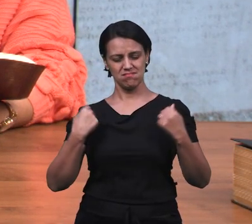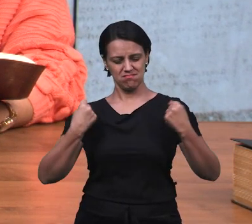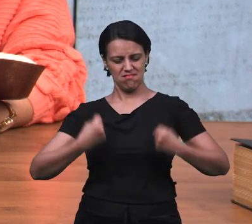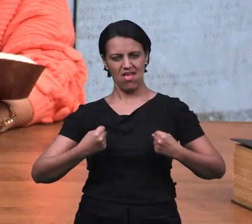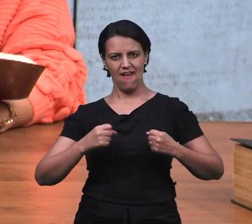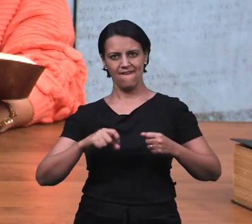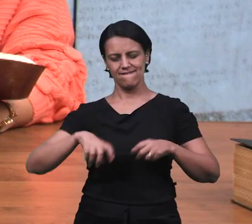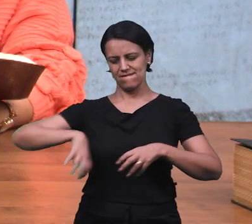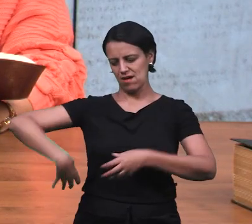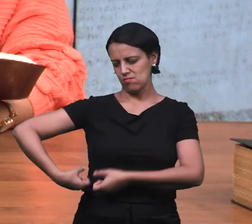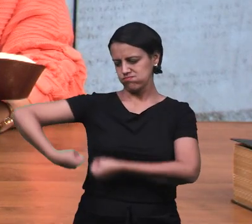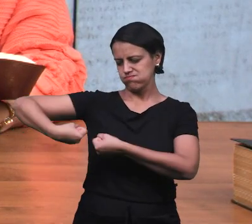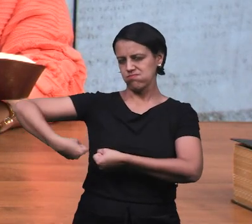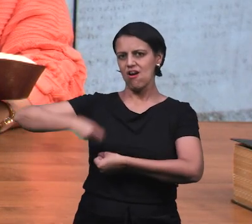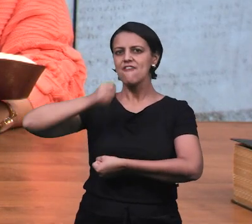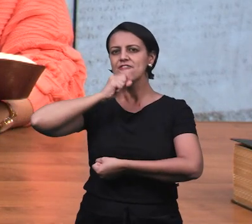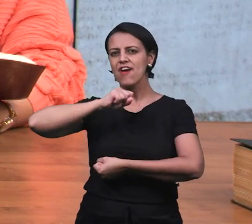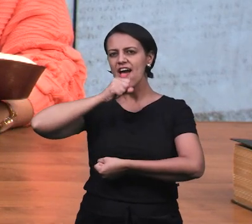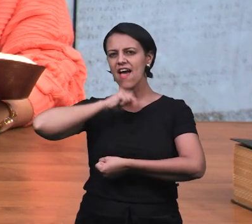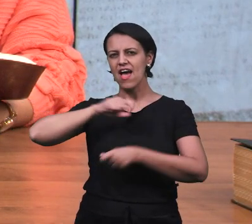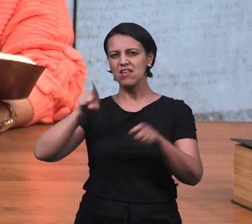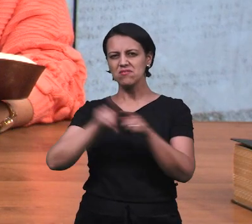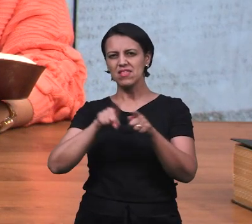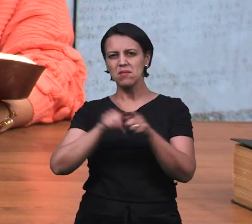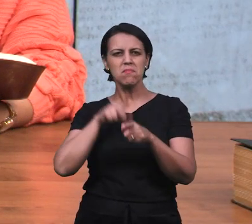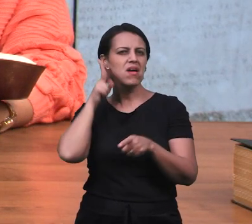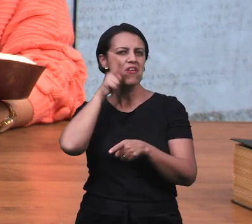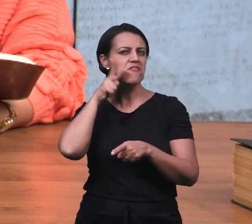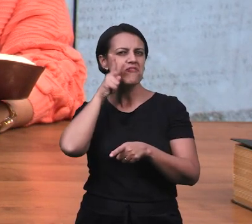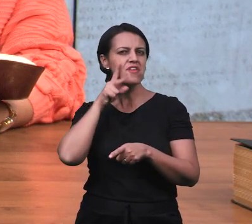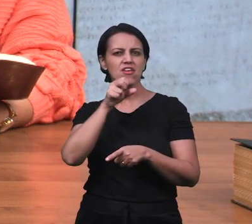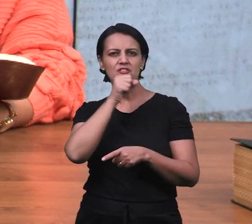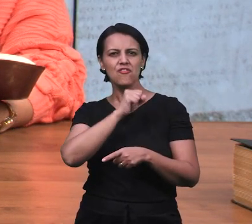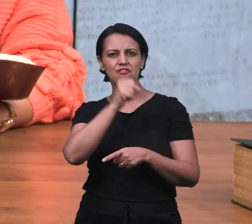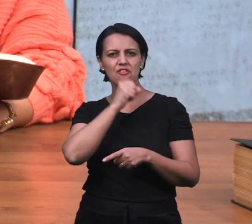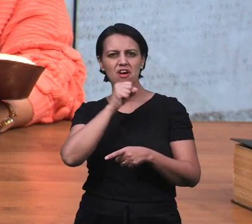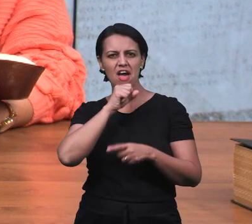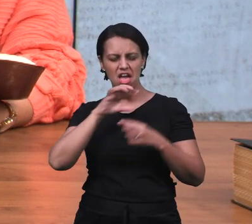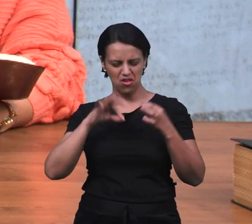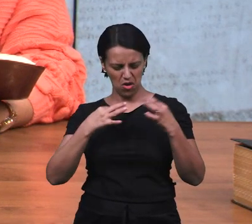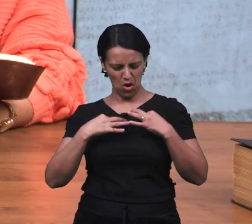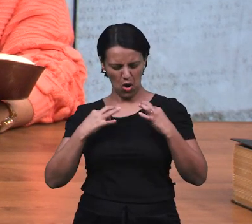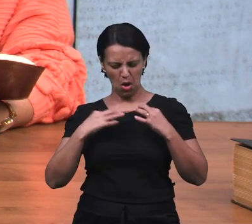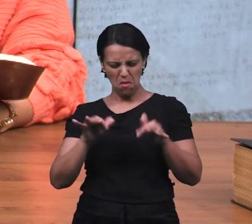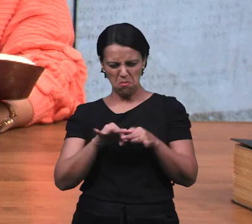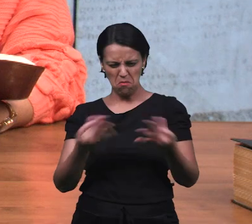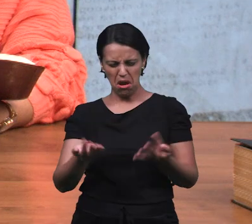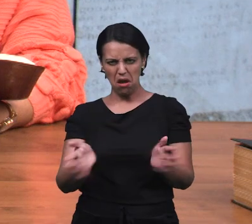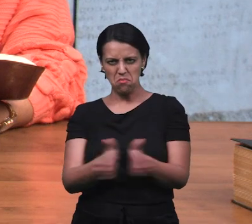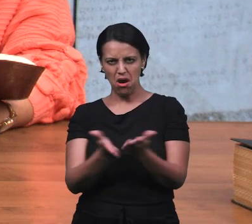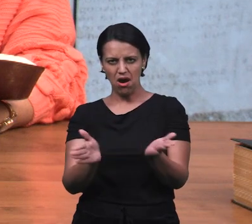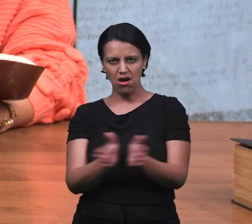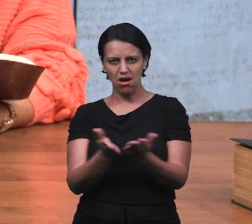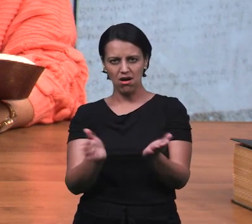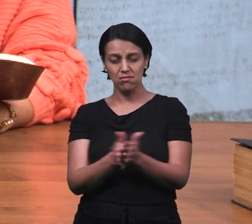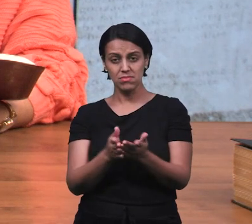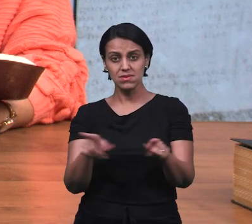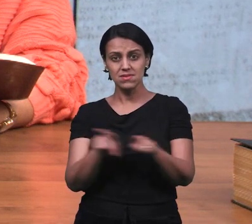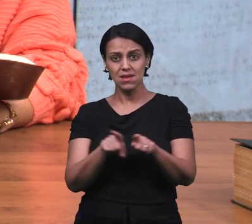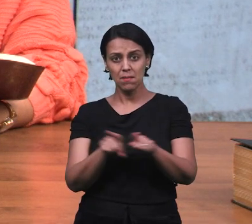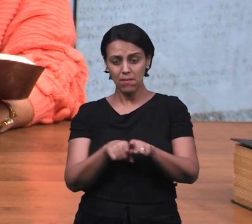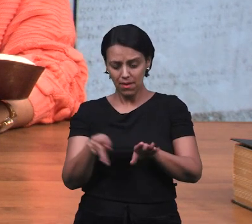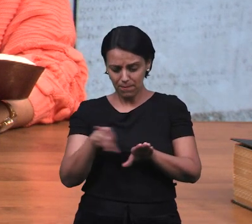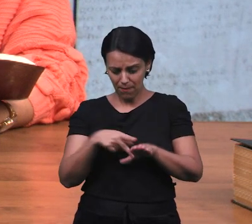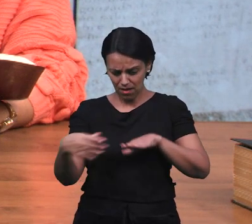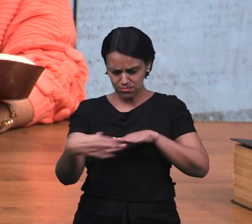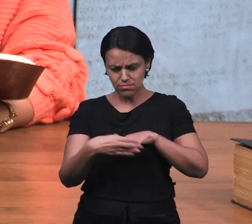e odres de vinho velho e rotos e remendados. E nos seus pés